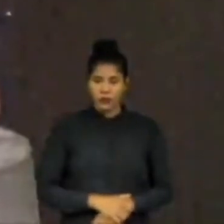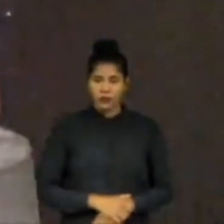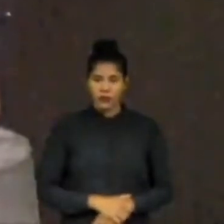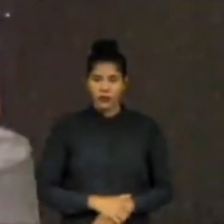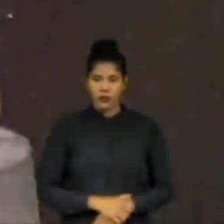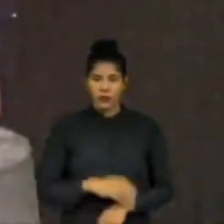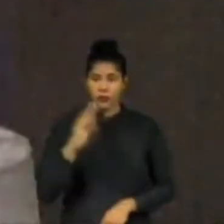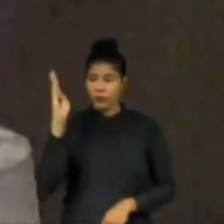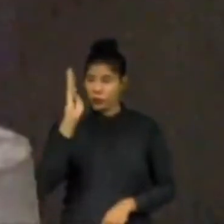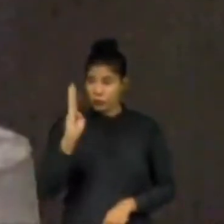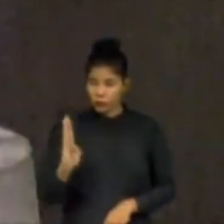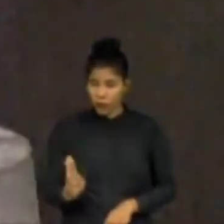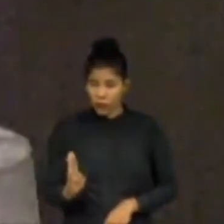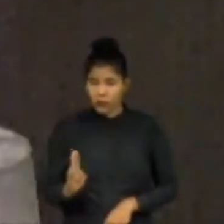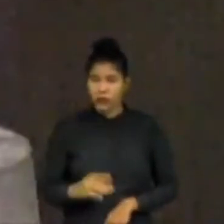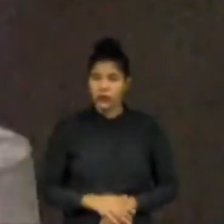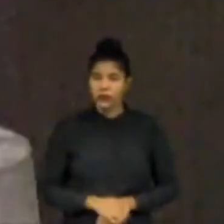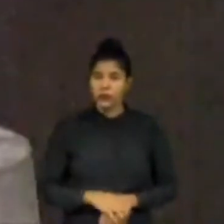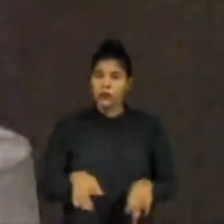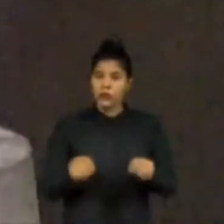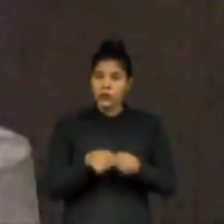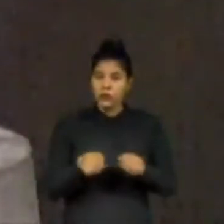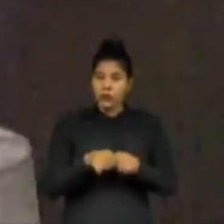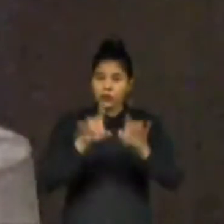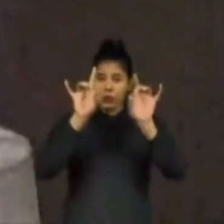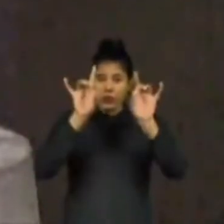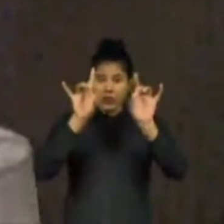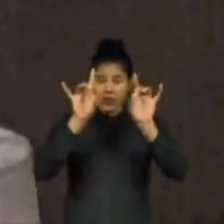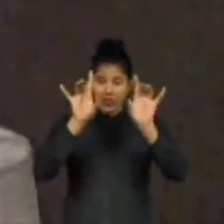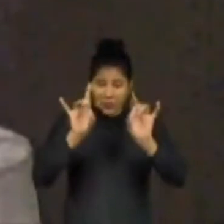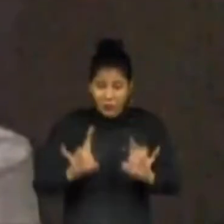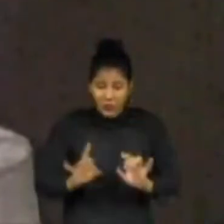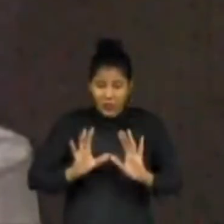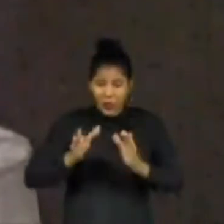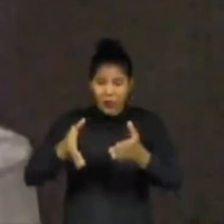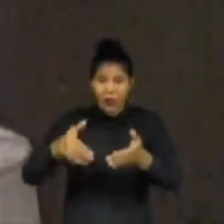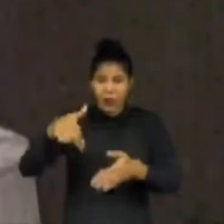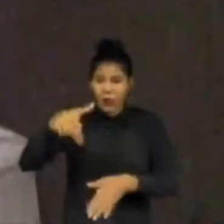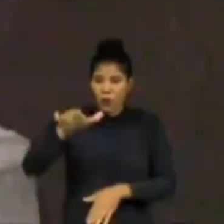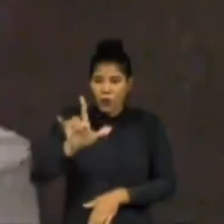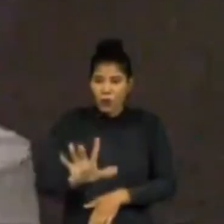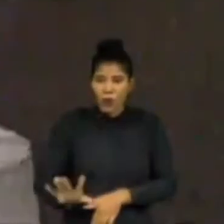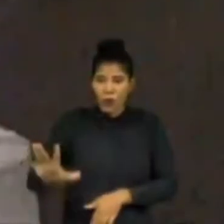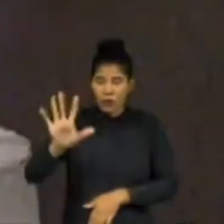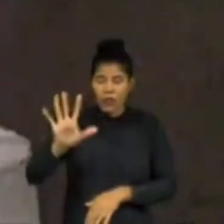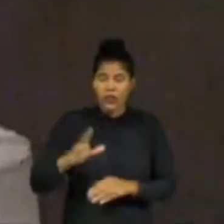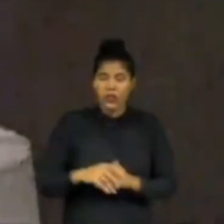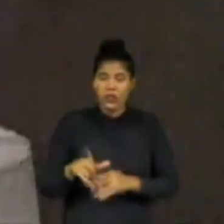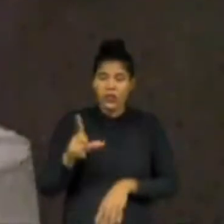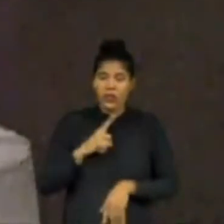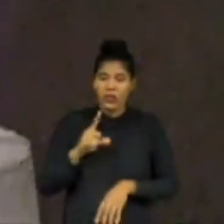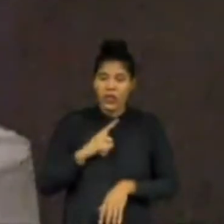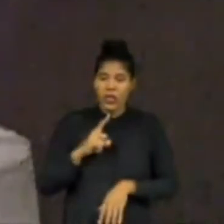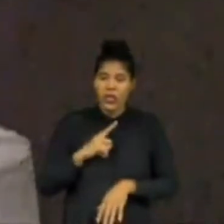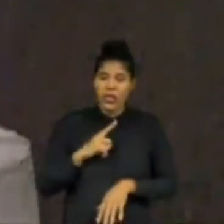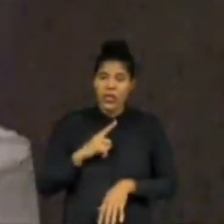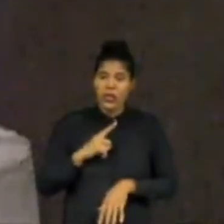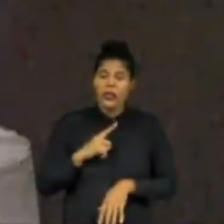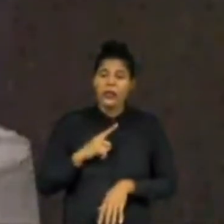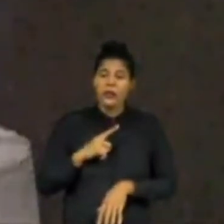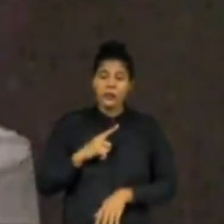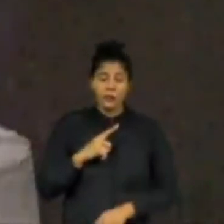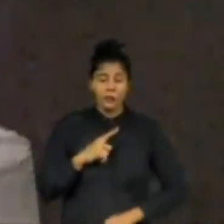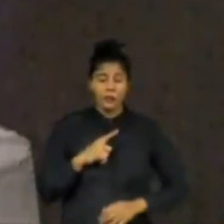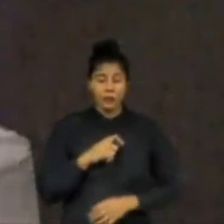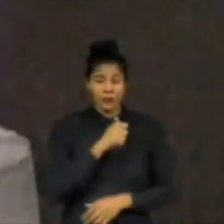no Brasil e em especial no Nordeste brasileiro, onde concentram-se os estudantes de ensino